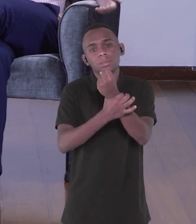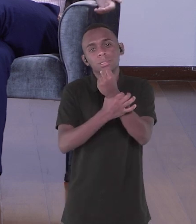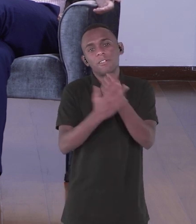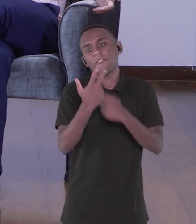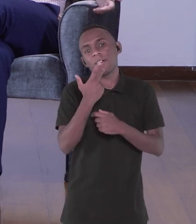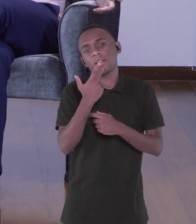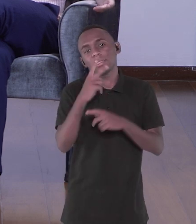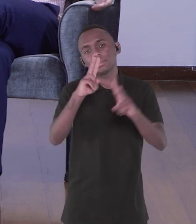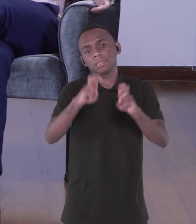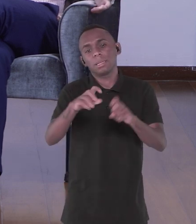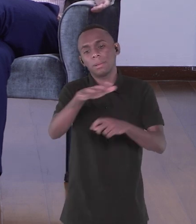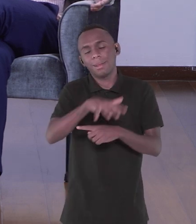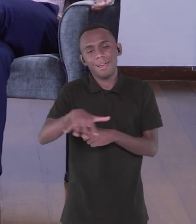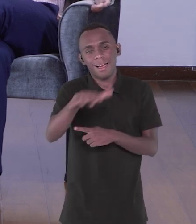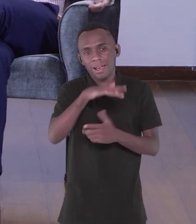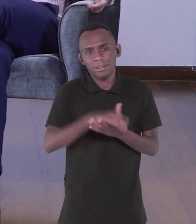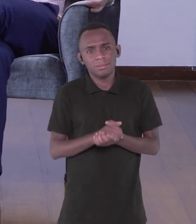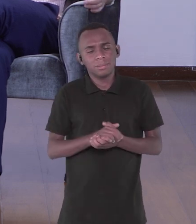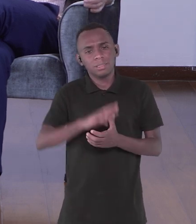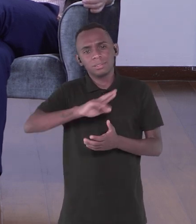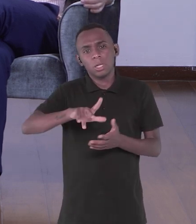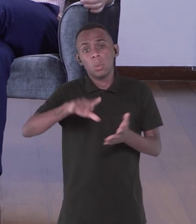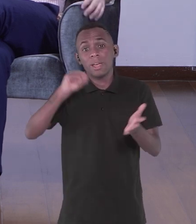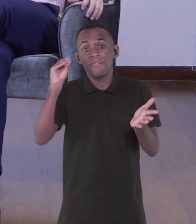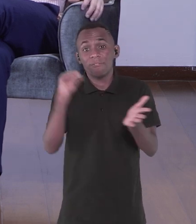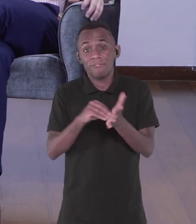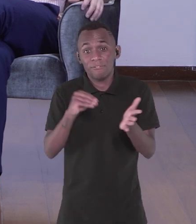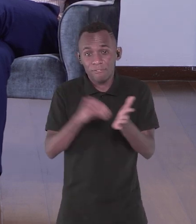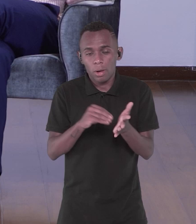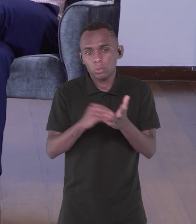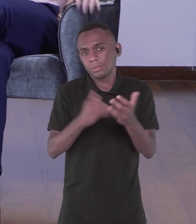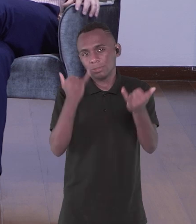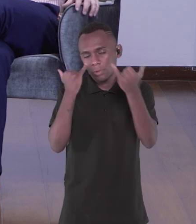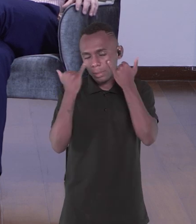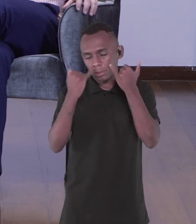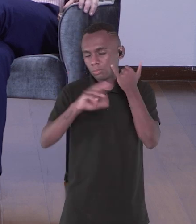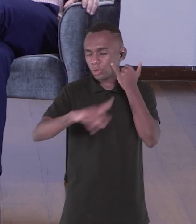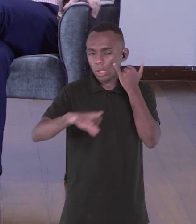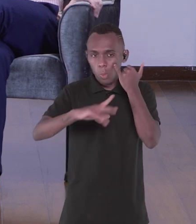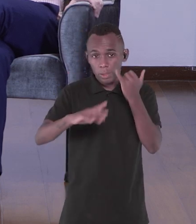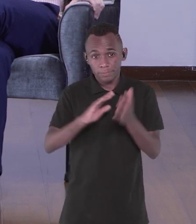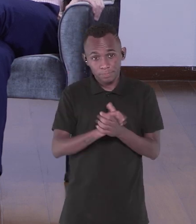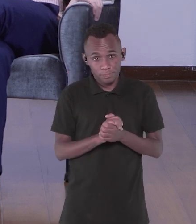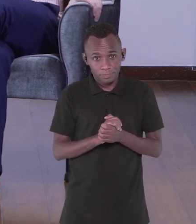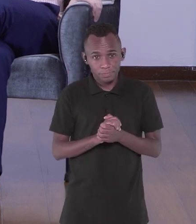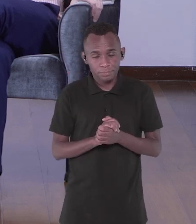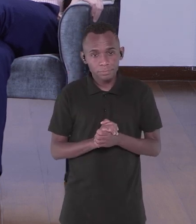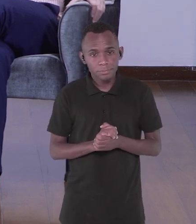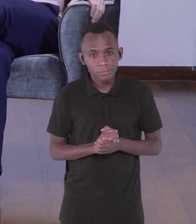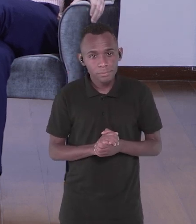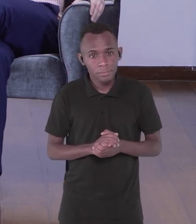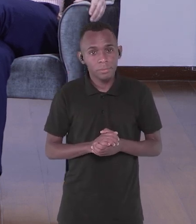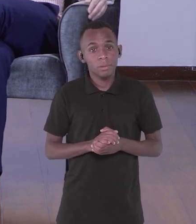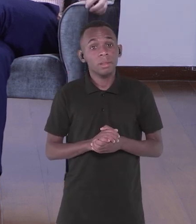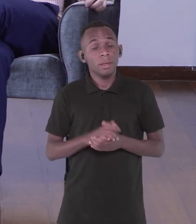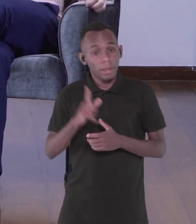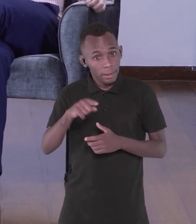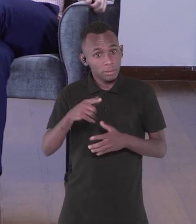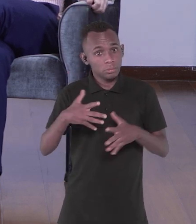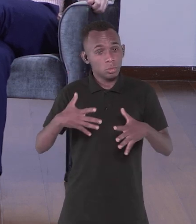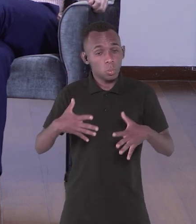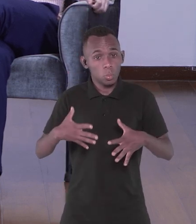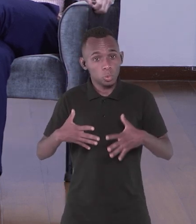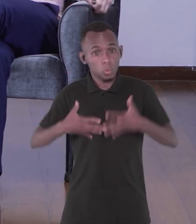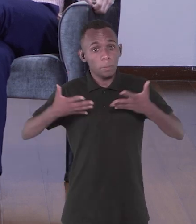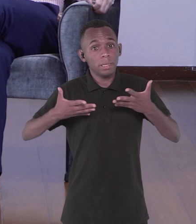Então, não é falta de informação. Não é. Agora, é sim a surpresa